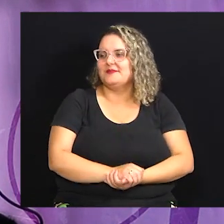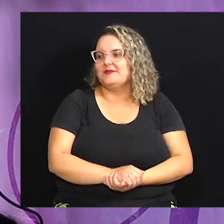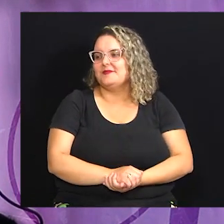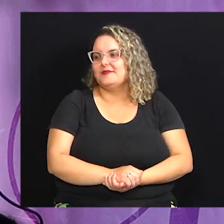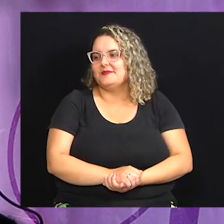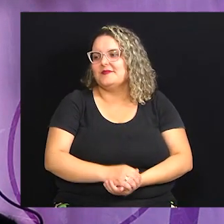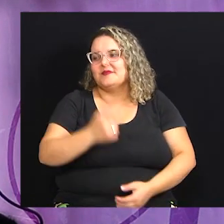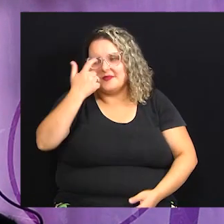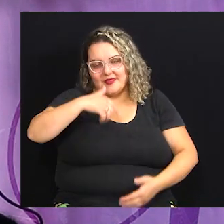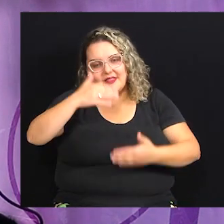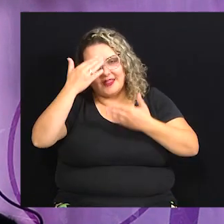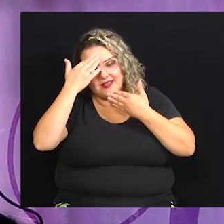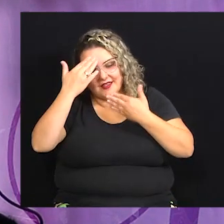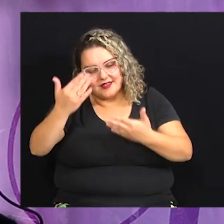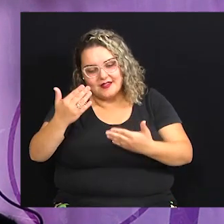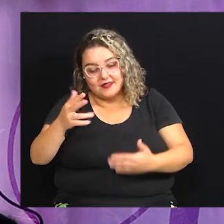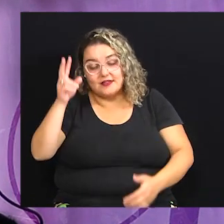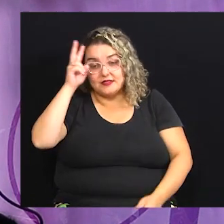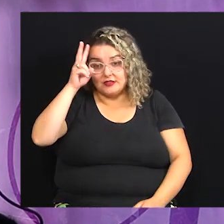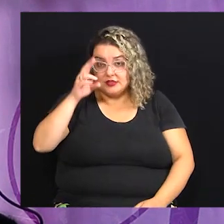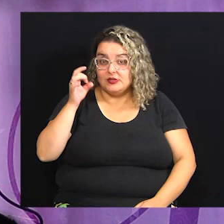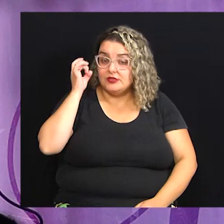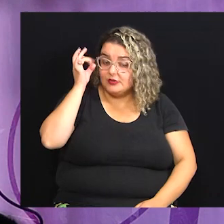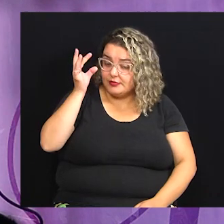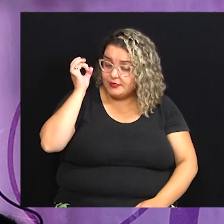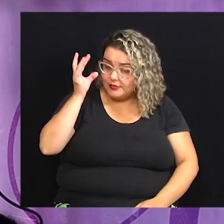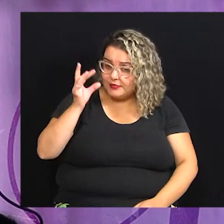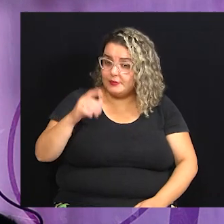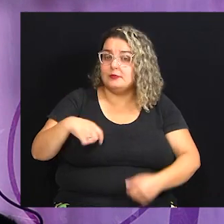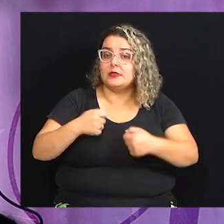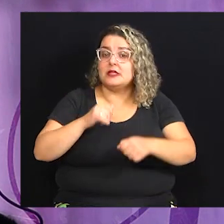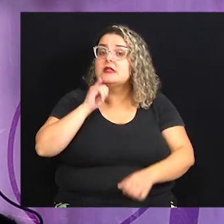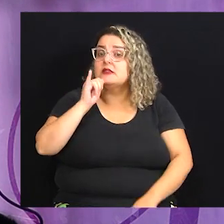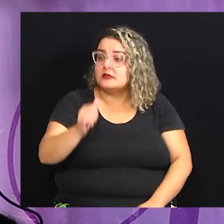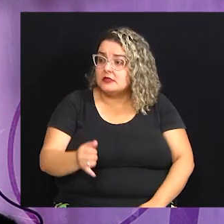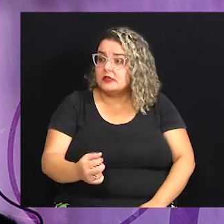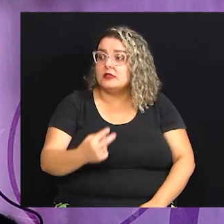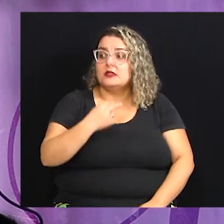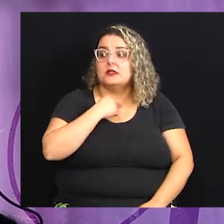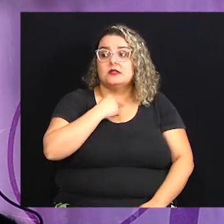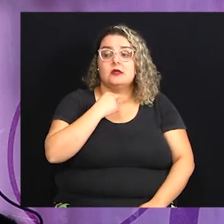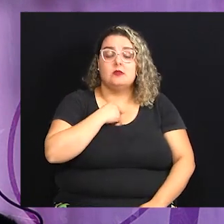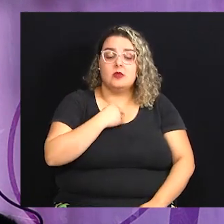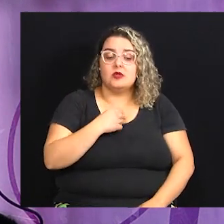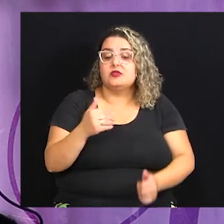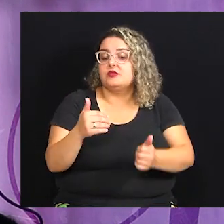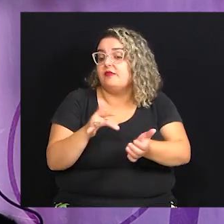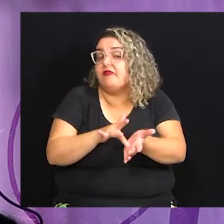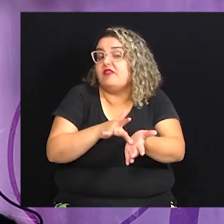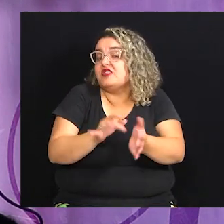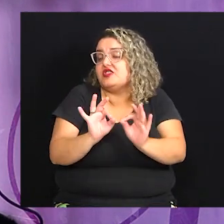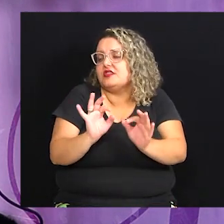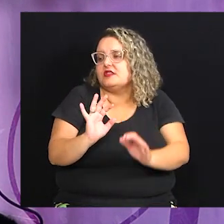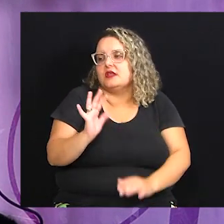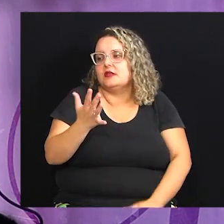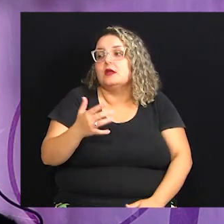gente. Eu que agradeço. Lembrar que dor de cabeça tem que ser falado, não pode ser negligenciado. Tem tratamento